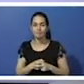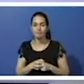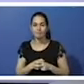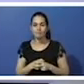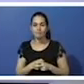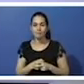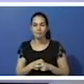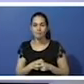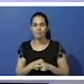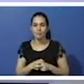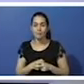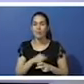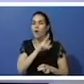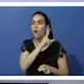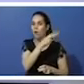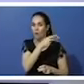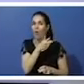Certo?